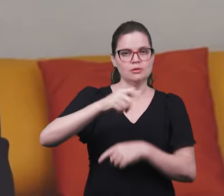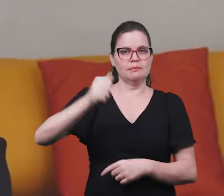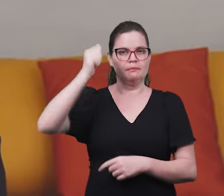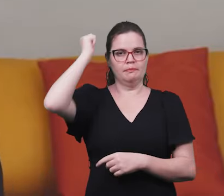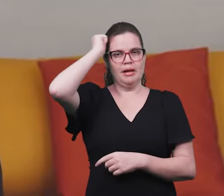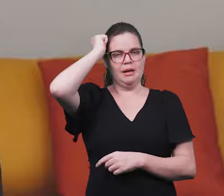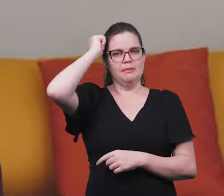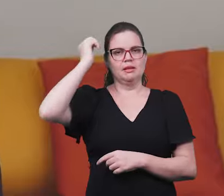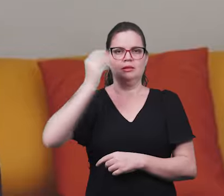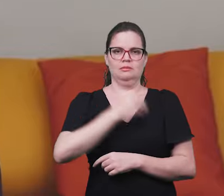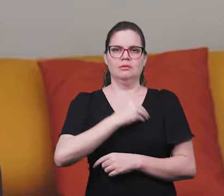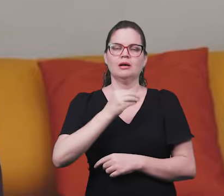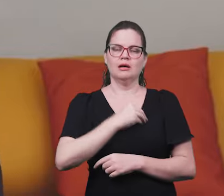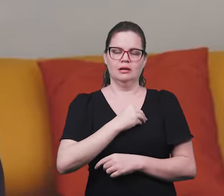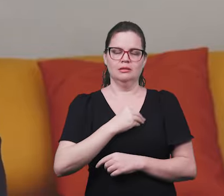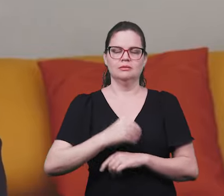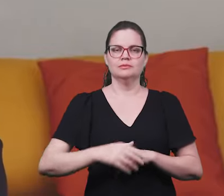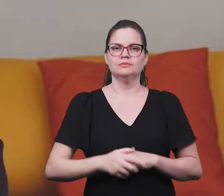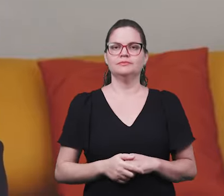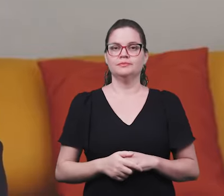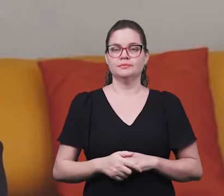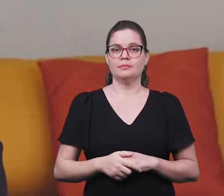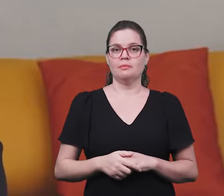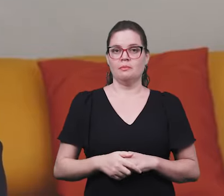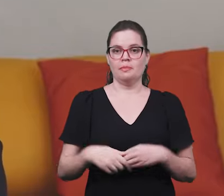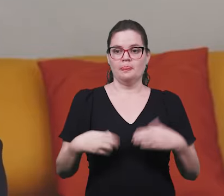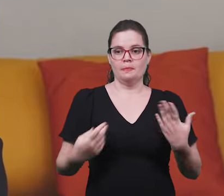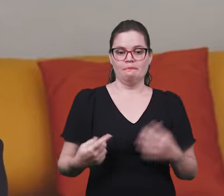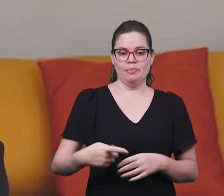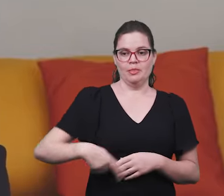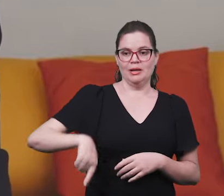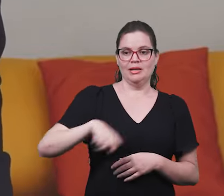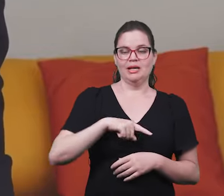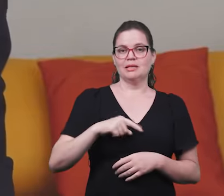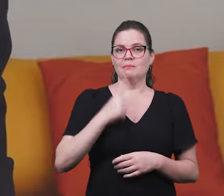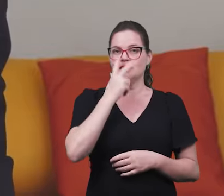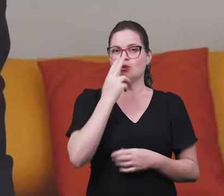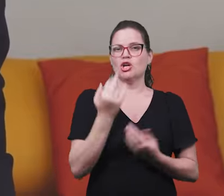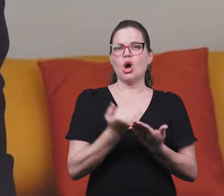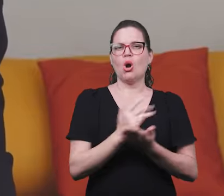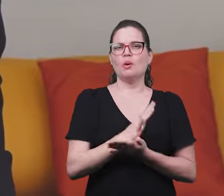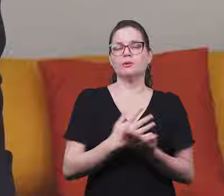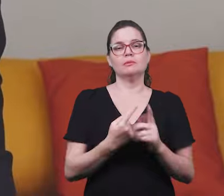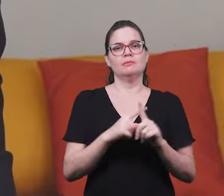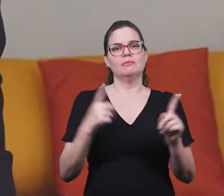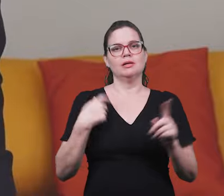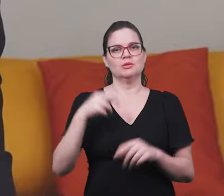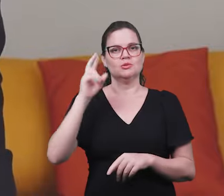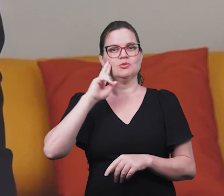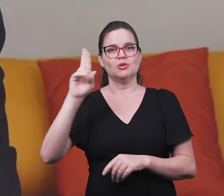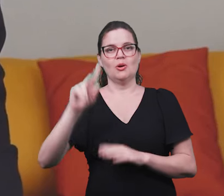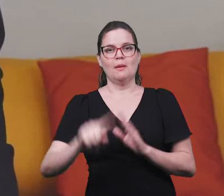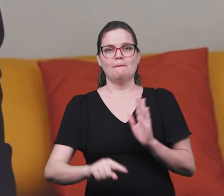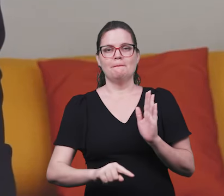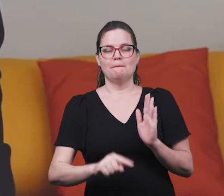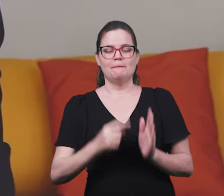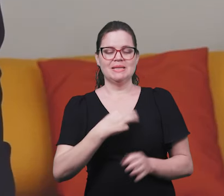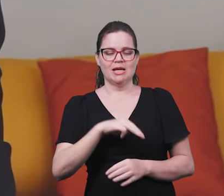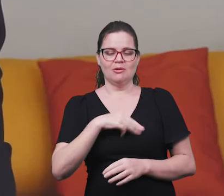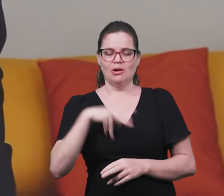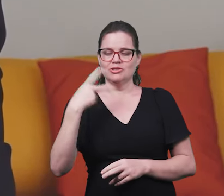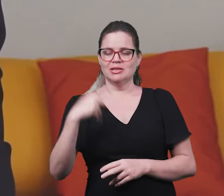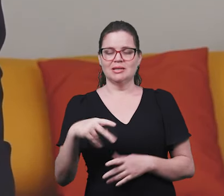por Jesus para isso mesmo, né? Então eles estavam incomodados com isso. A misericórdia do Senhor é tão grande que no primeiro encontro,